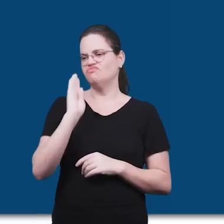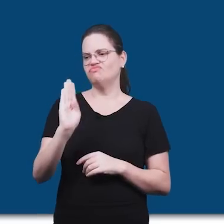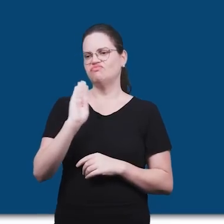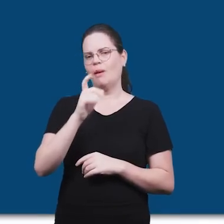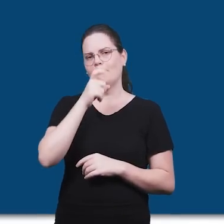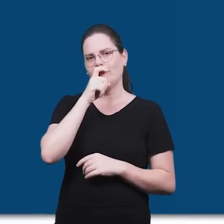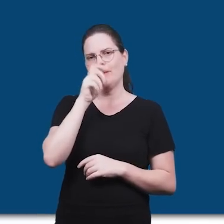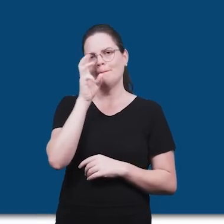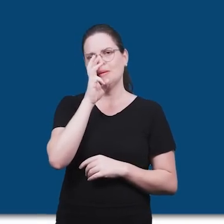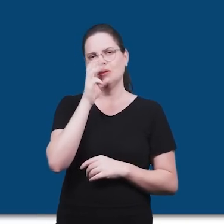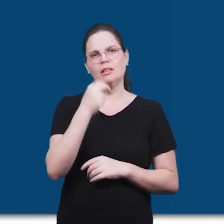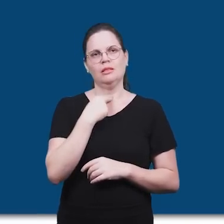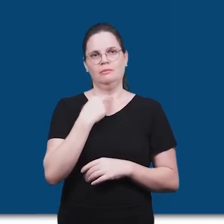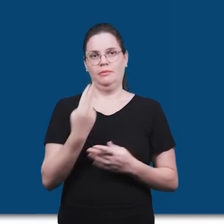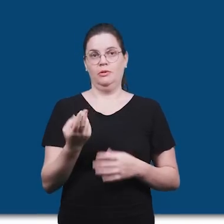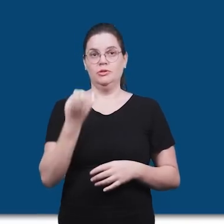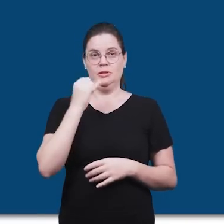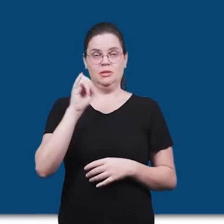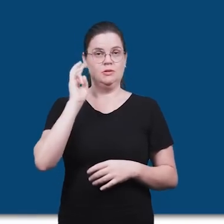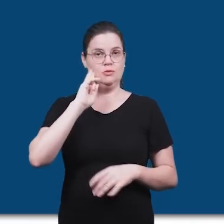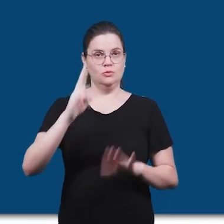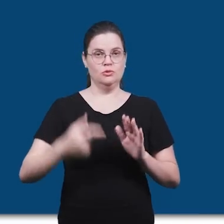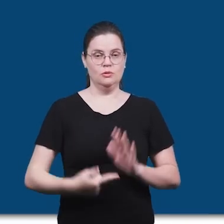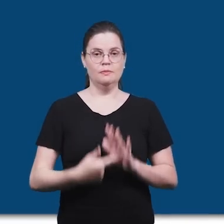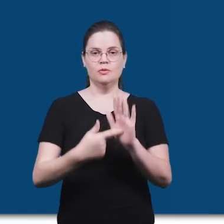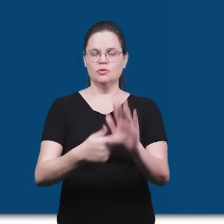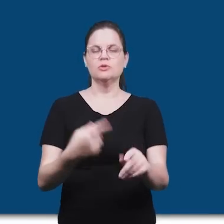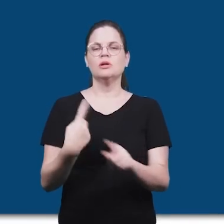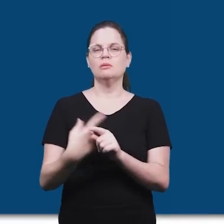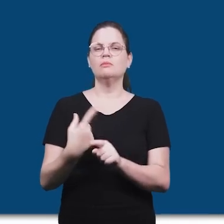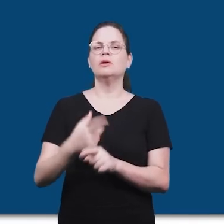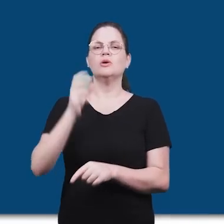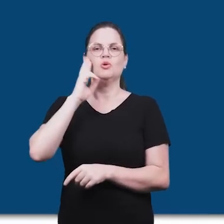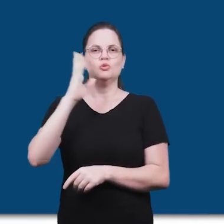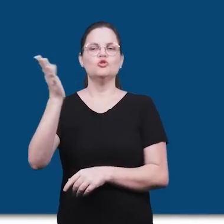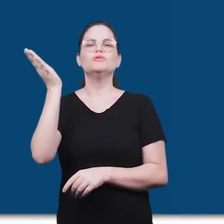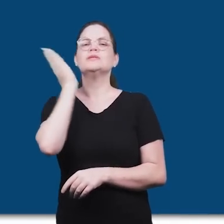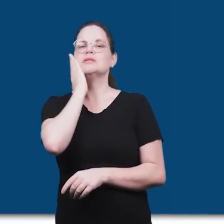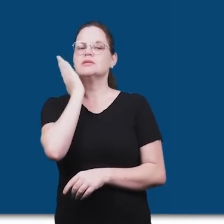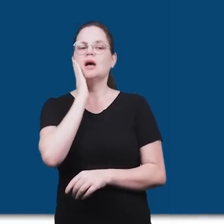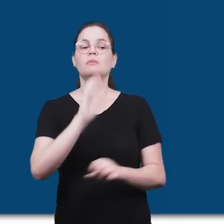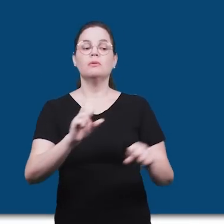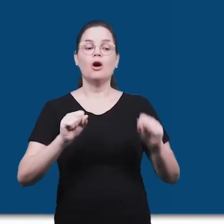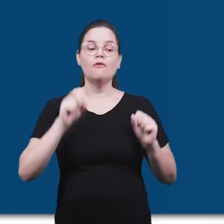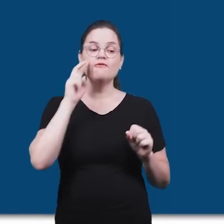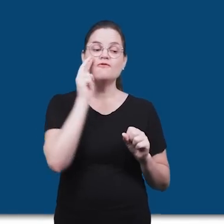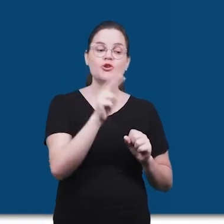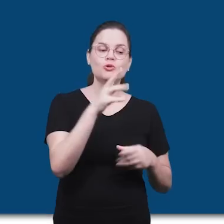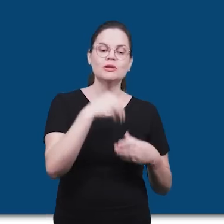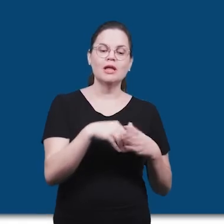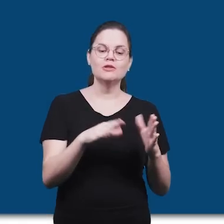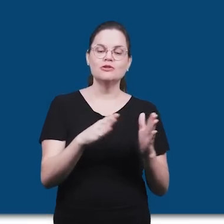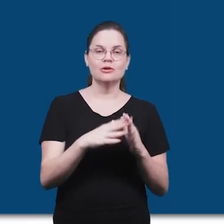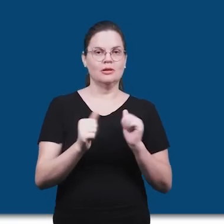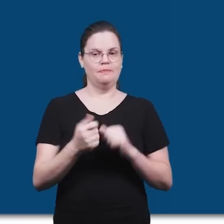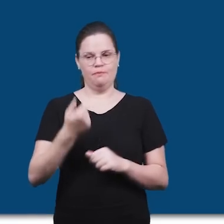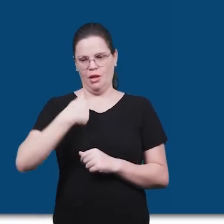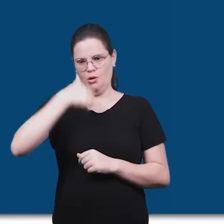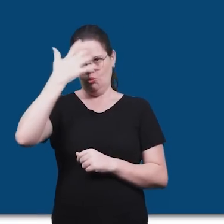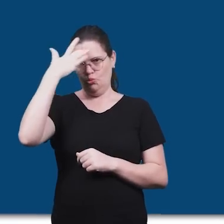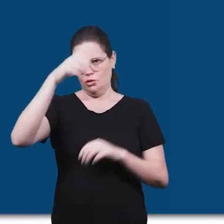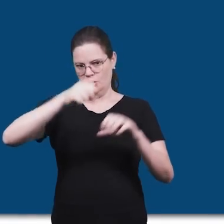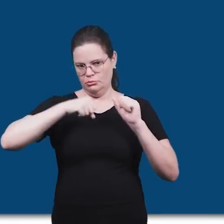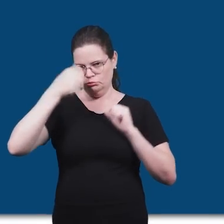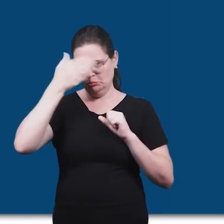Senhor mostrou, é porque o Senhor sabe o que está acontecendo lá na nossa casa, que a mamãe não sabe, que a tia